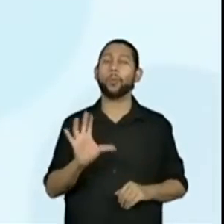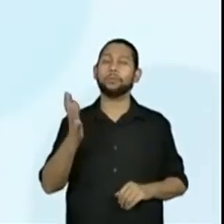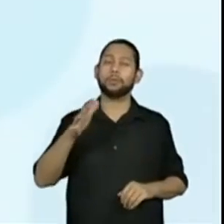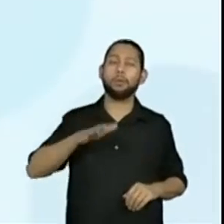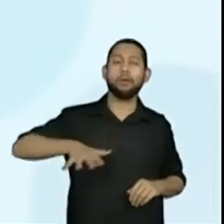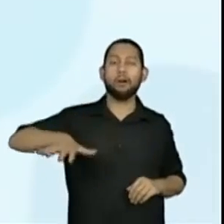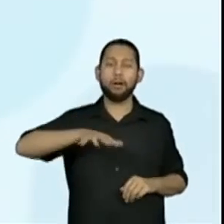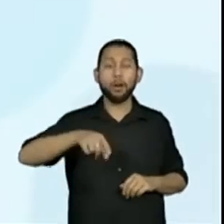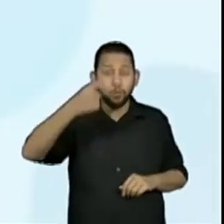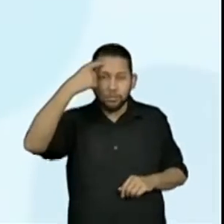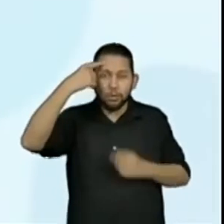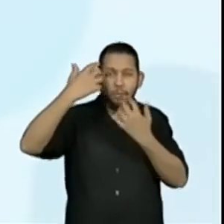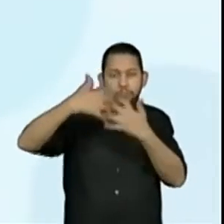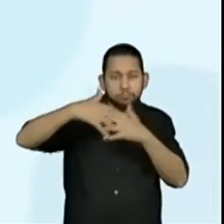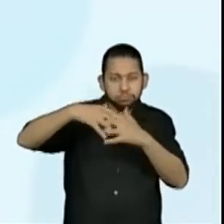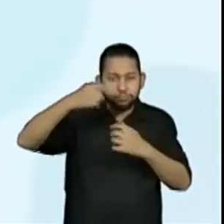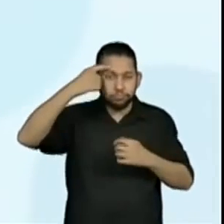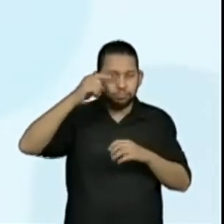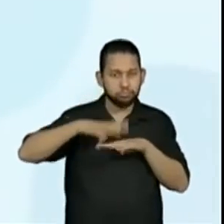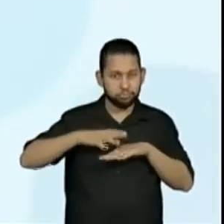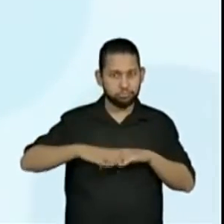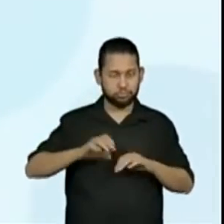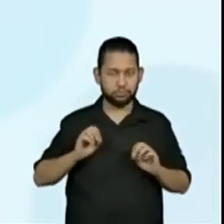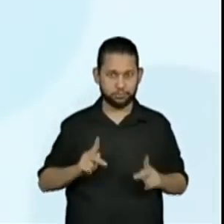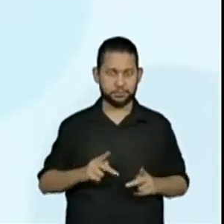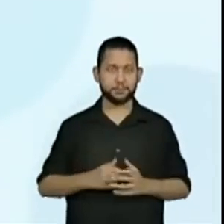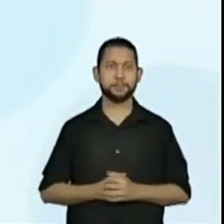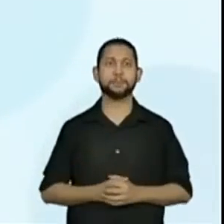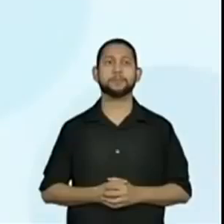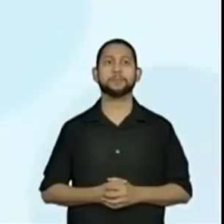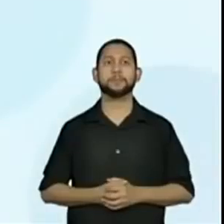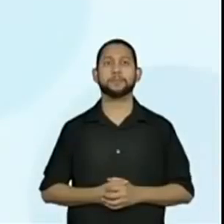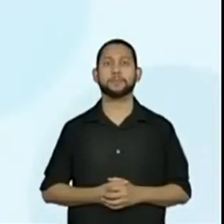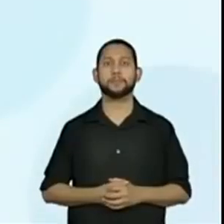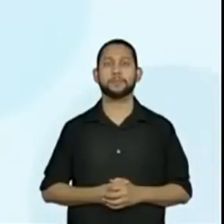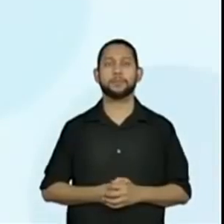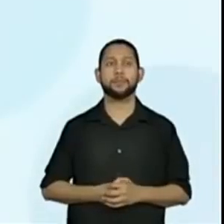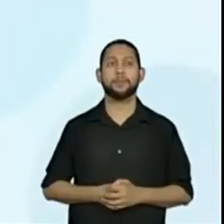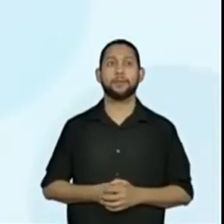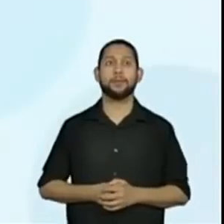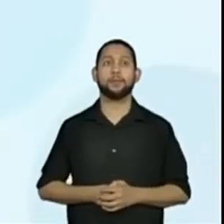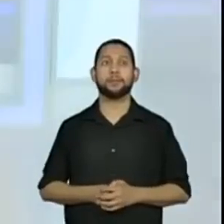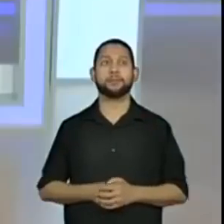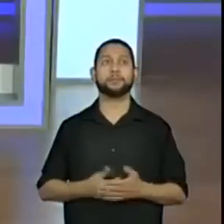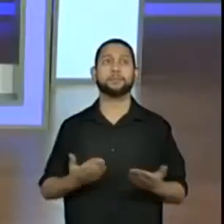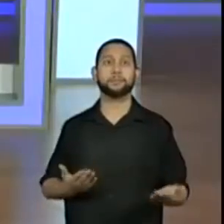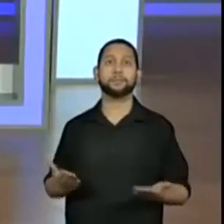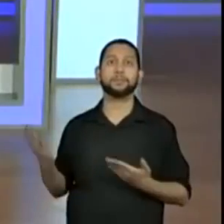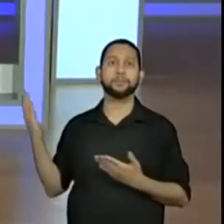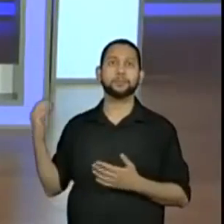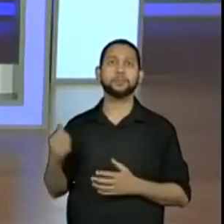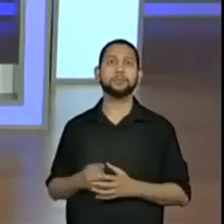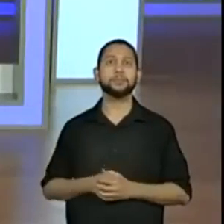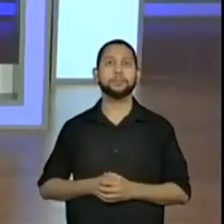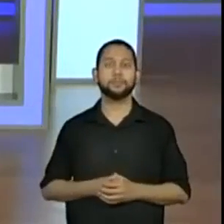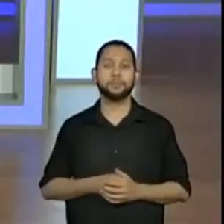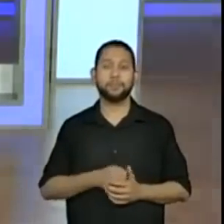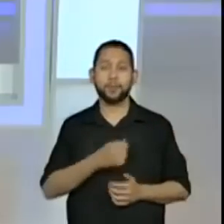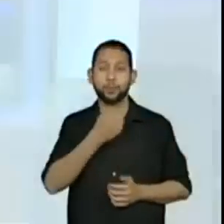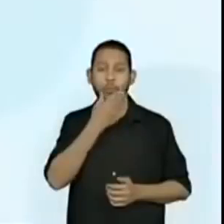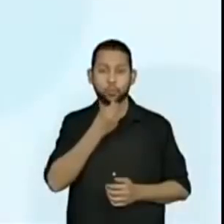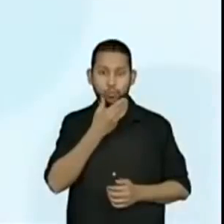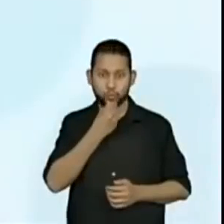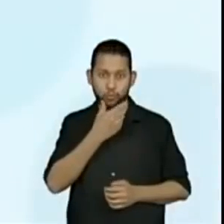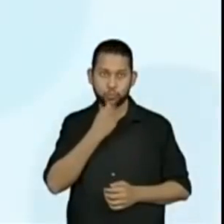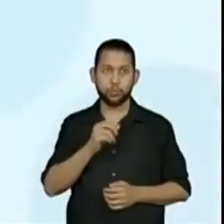utilizar essas imagens que a gente explorou aí vejam na situação problema